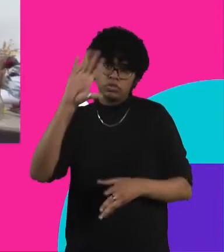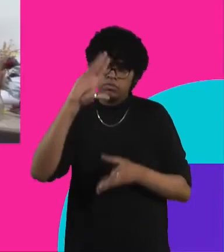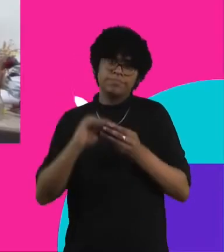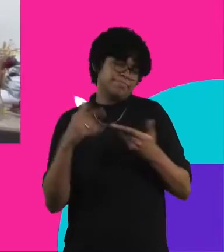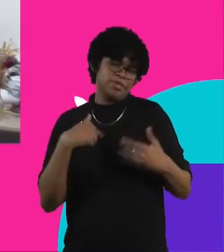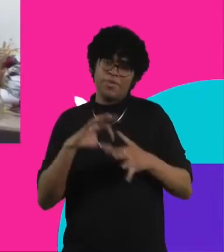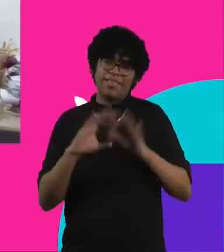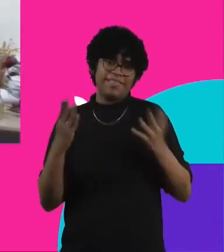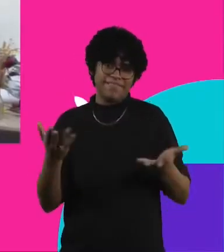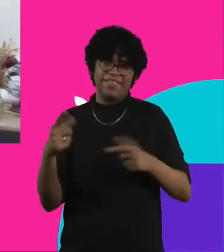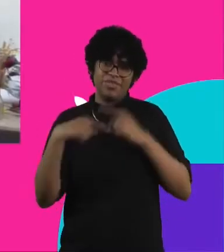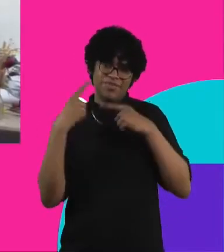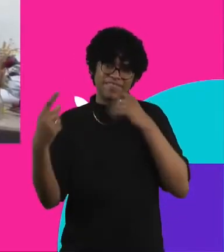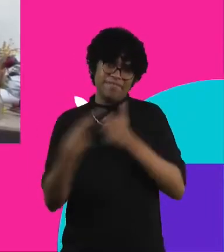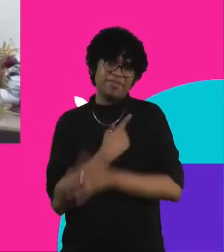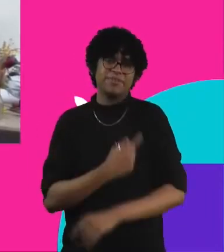obrigado.